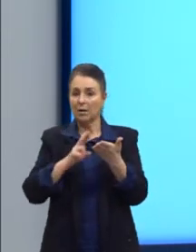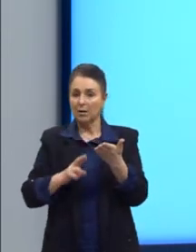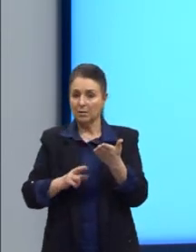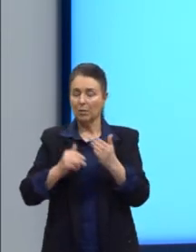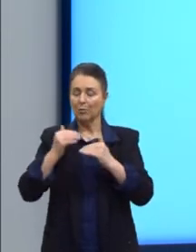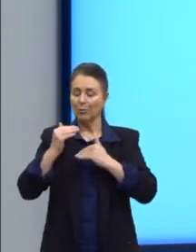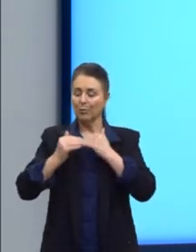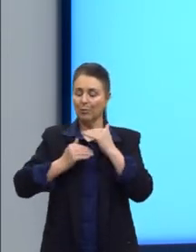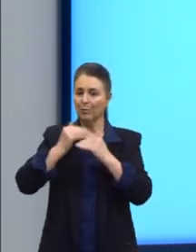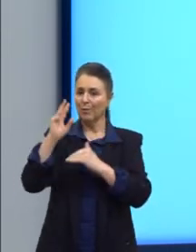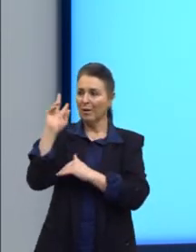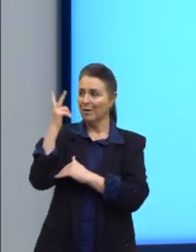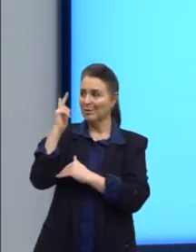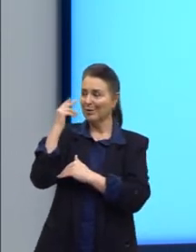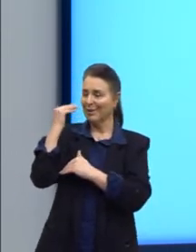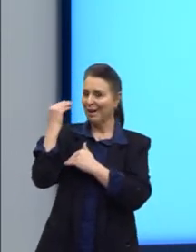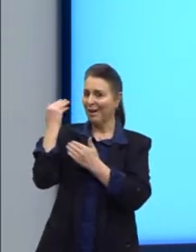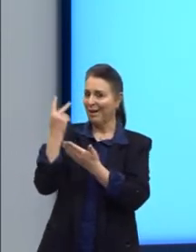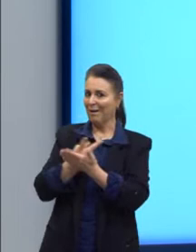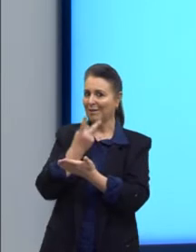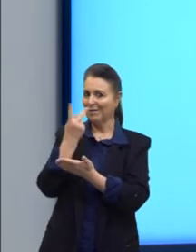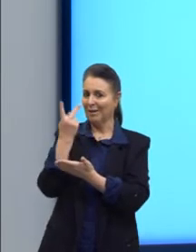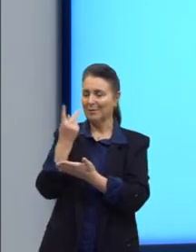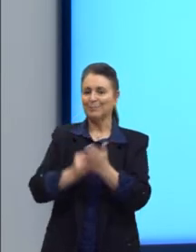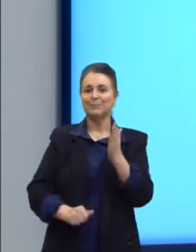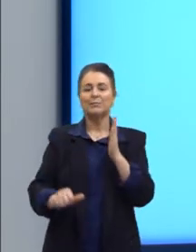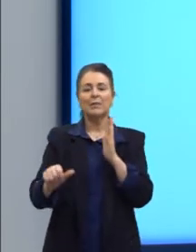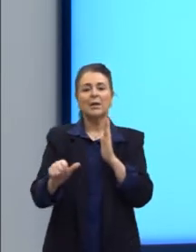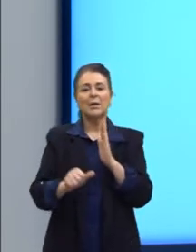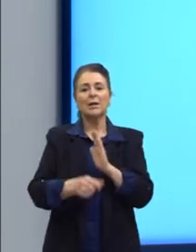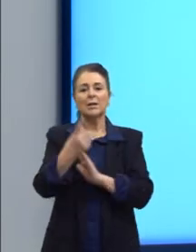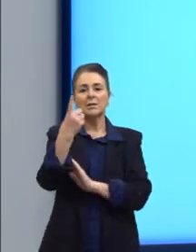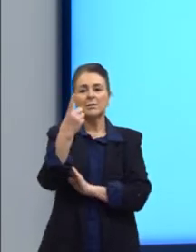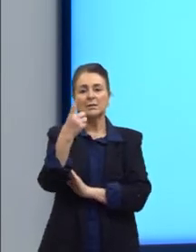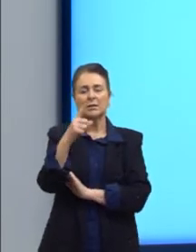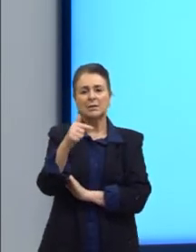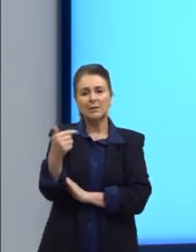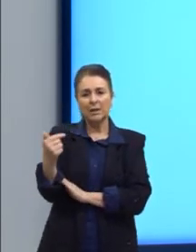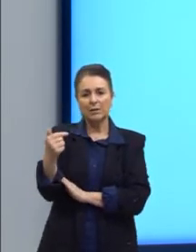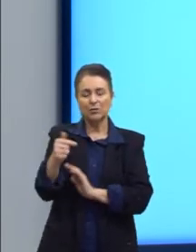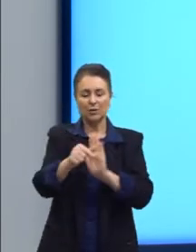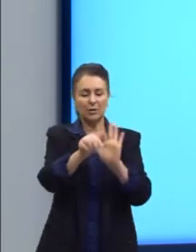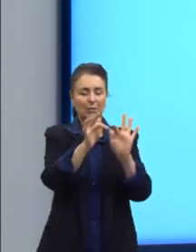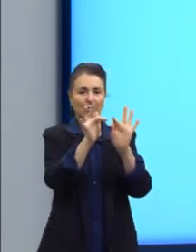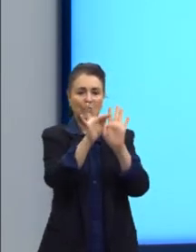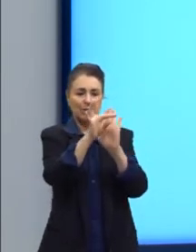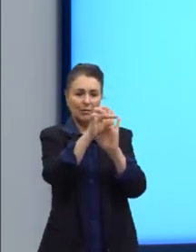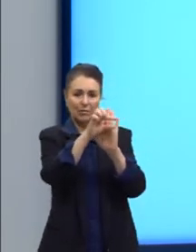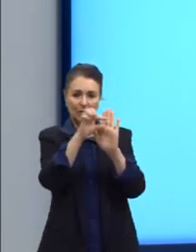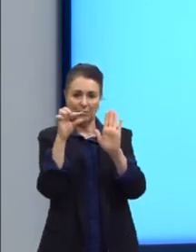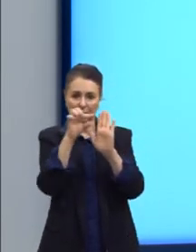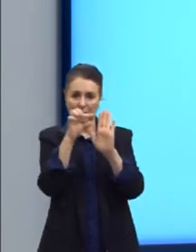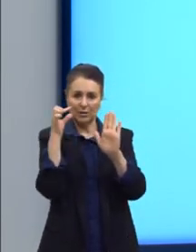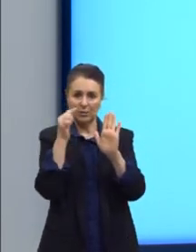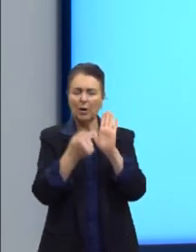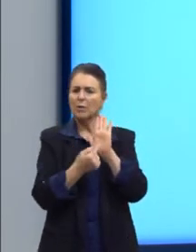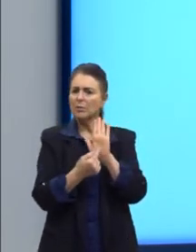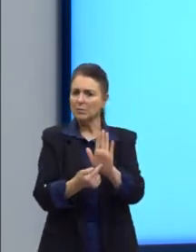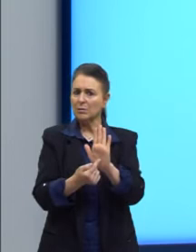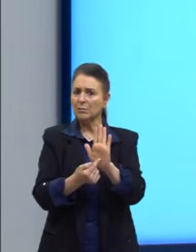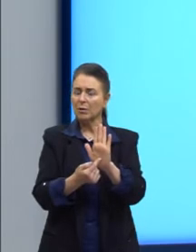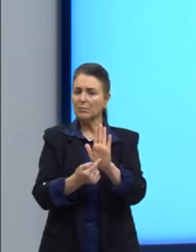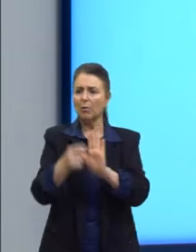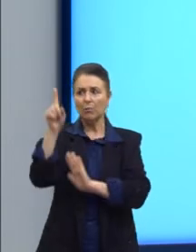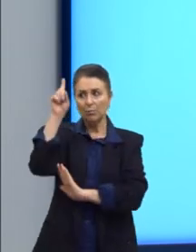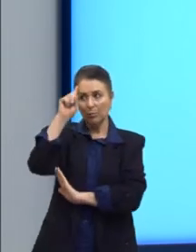Ou seja que a nossa história acontece nos primeiros 17 versus eles vão de casa sonhos a rotina do nosso